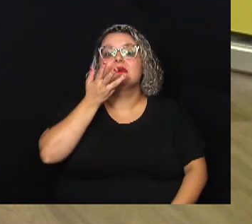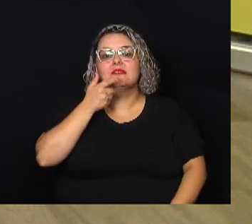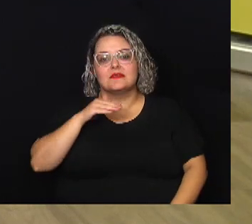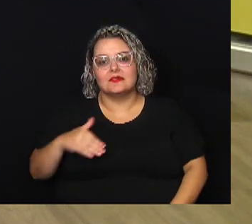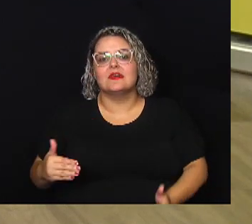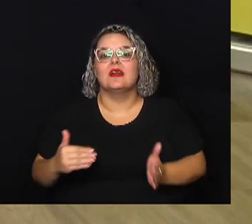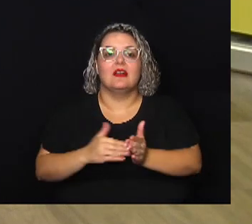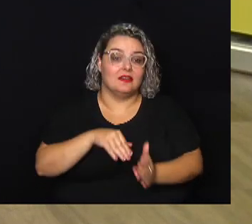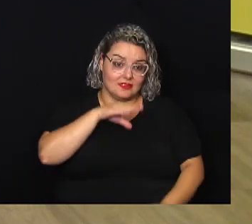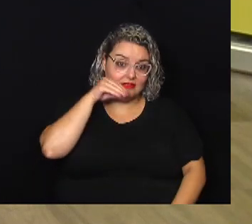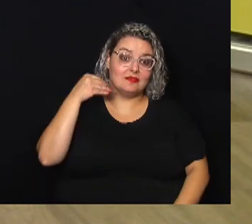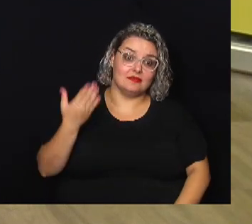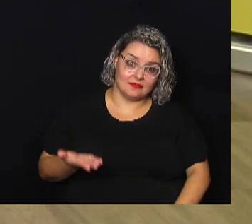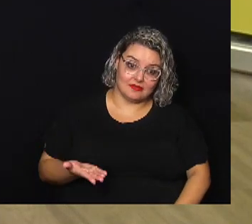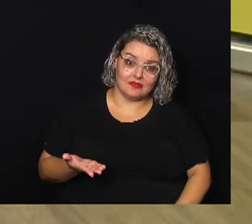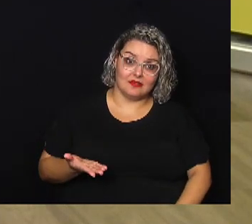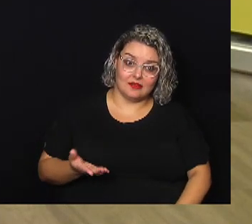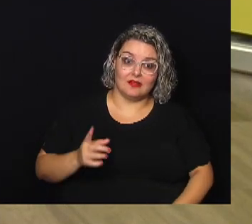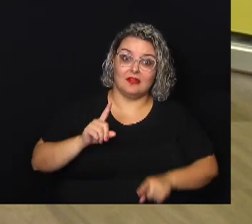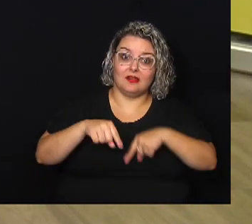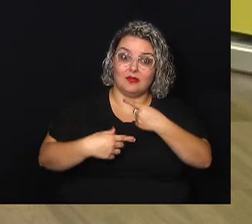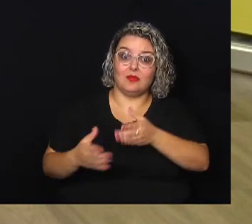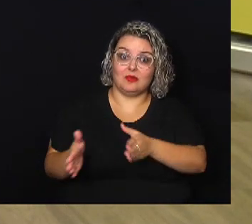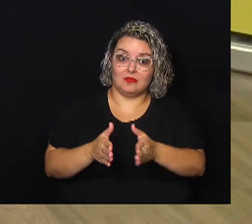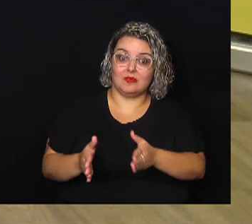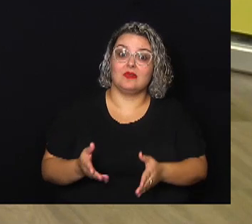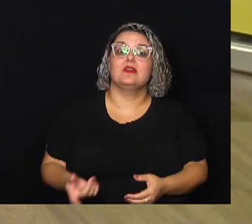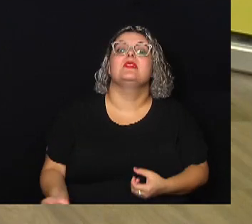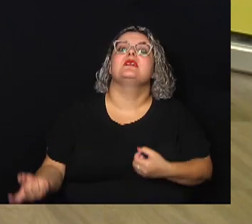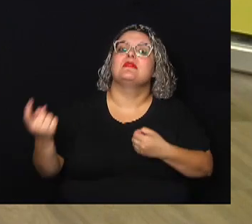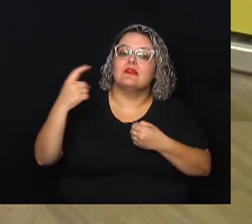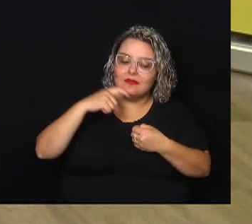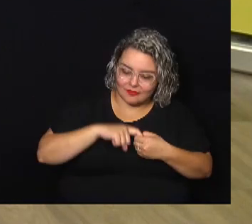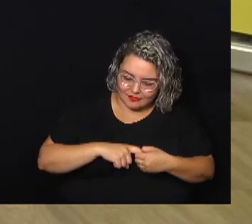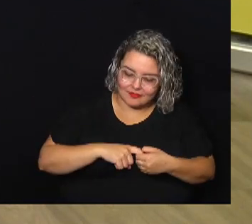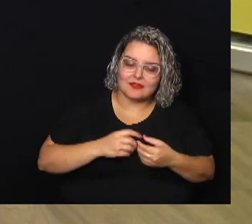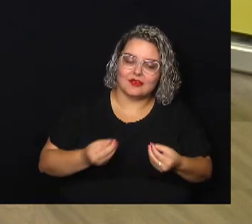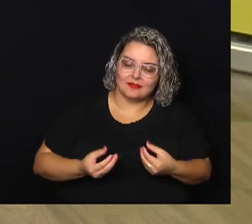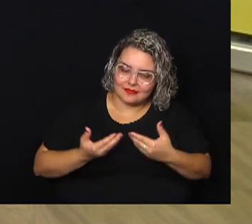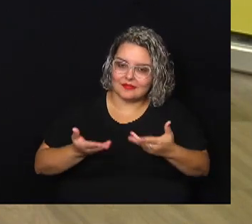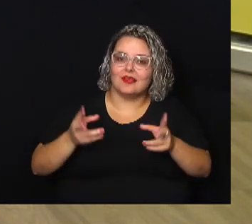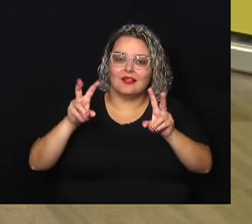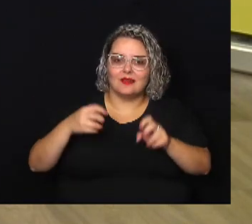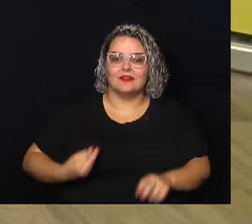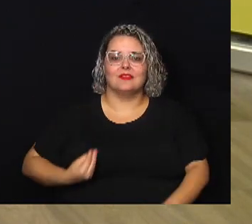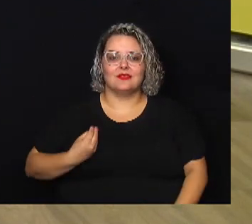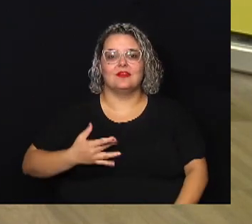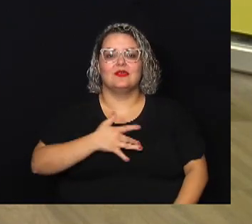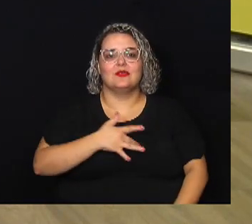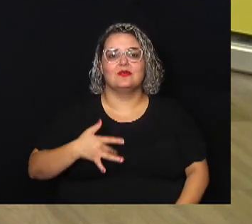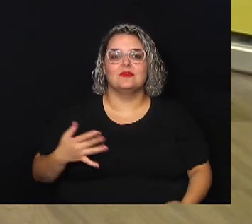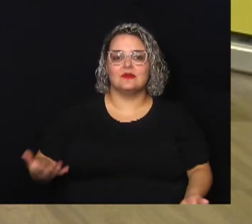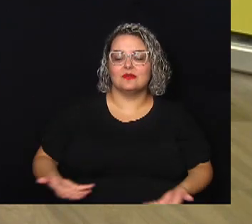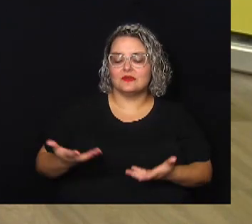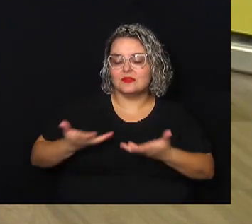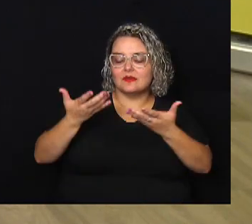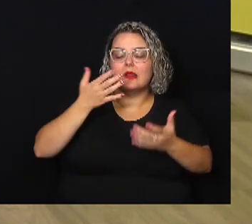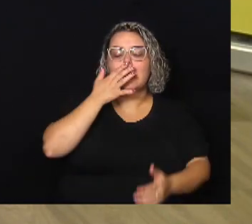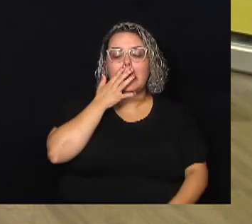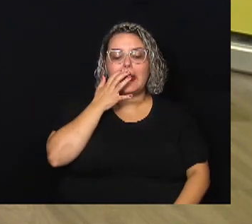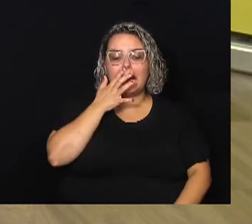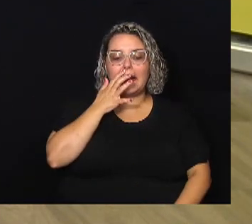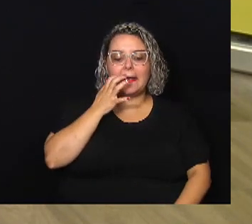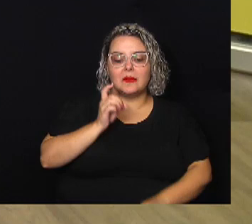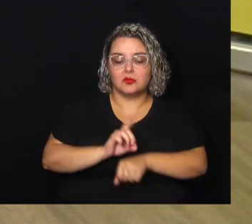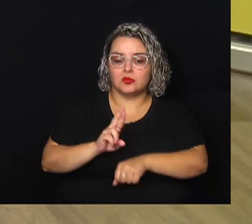nos adolescentes, né, é uma outra parte, então, que a gente vai trazer aqui também ao vivo no Saúde é Vida. Doutor Marcos, eu vou